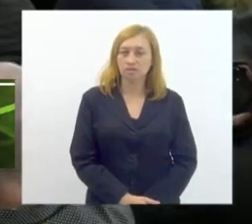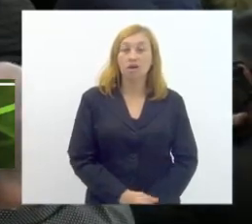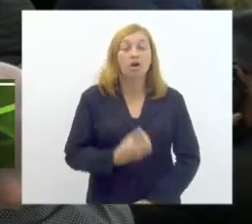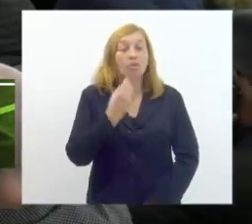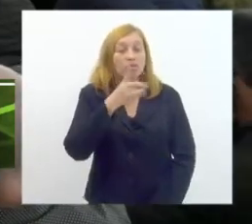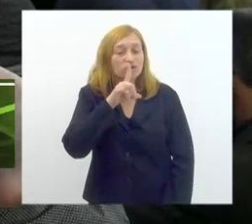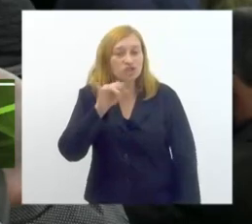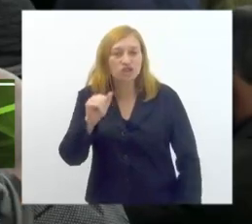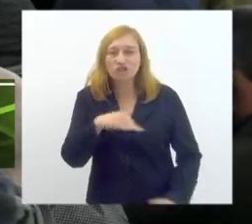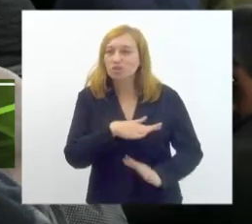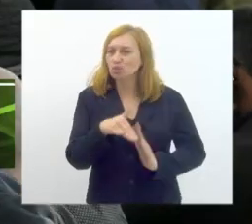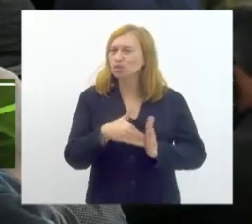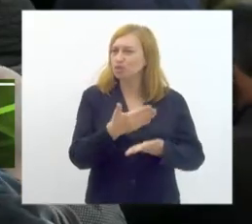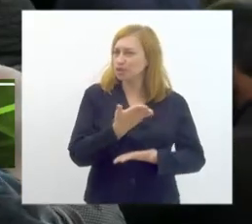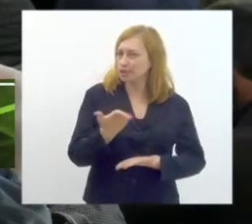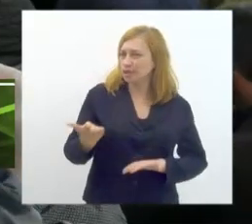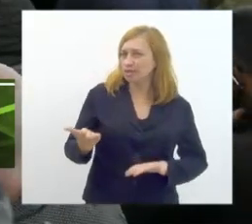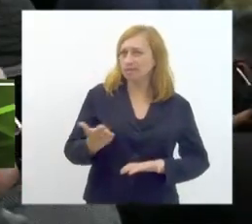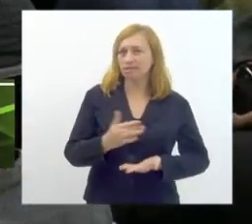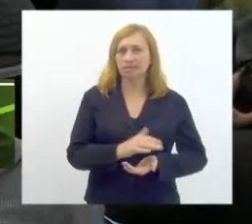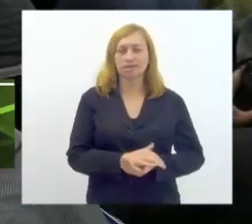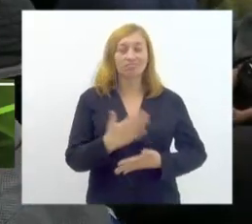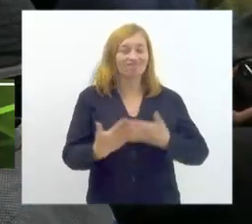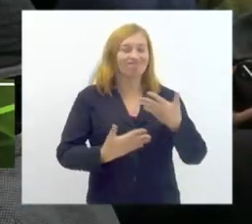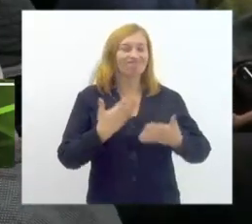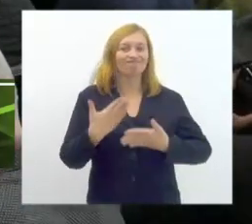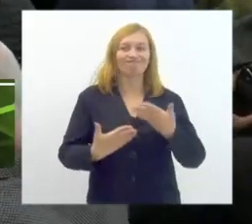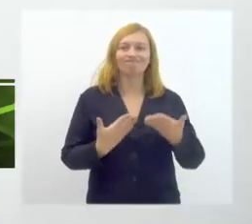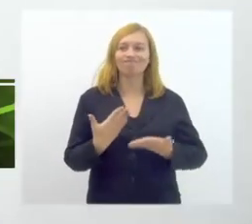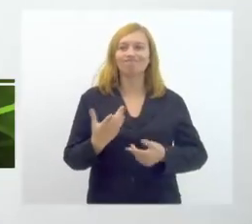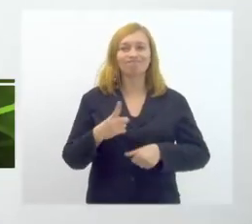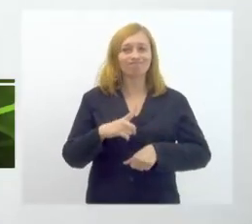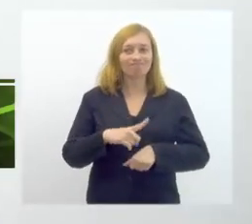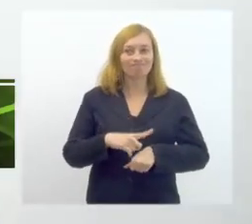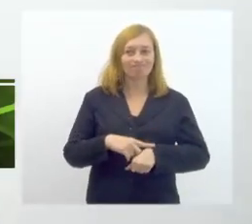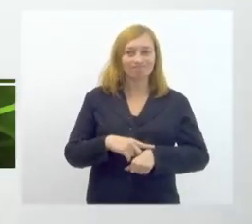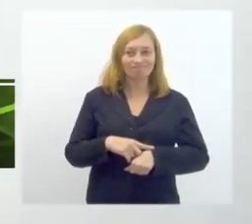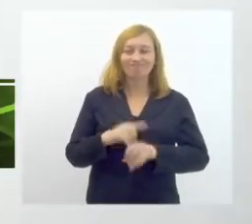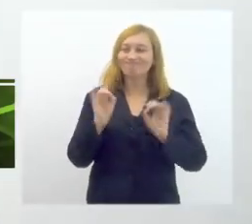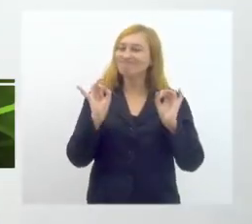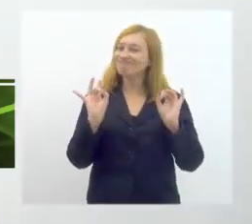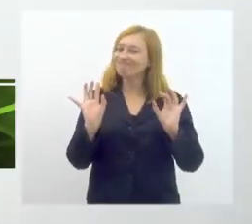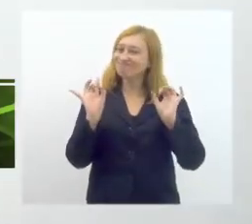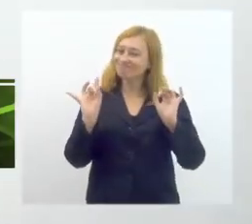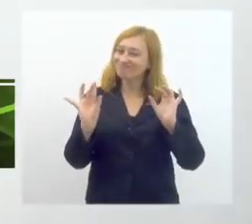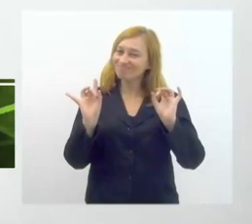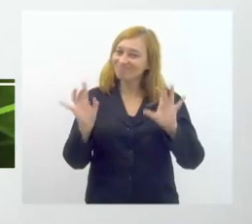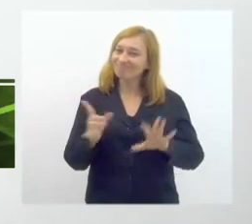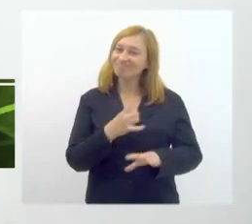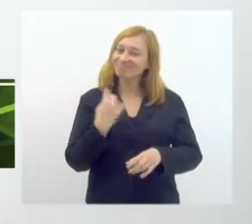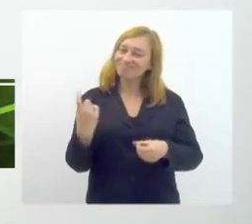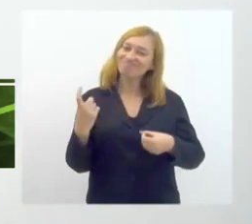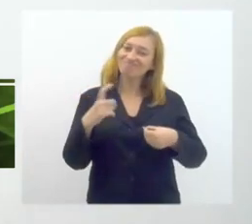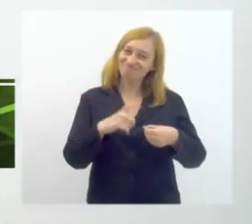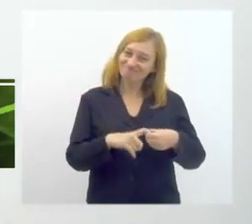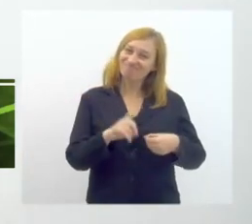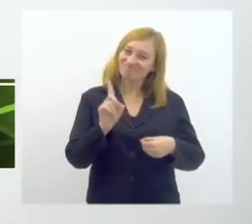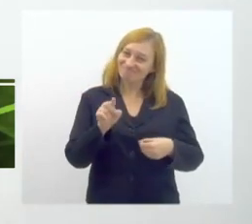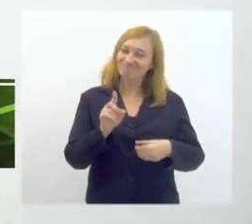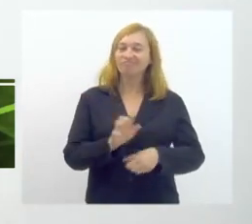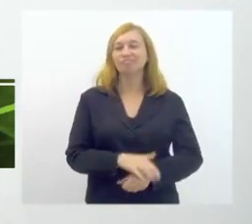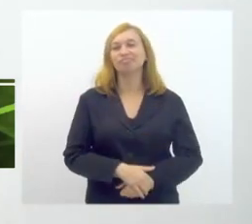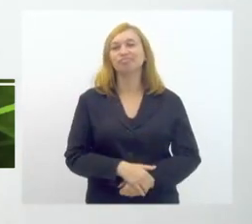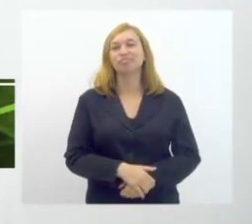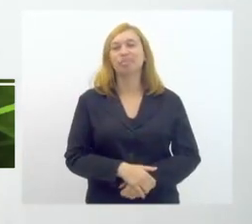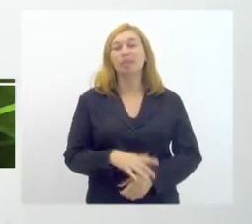Bom dia a todas e todos. Uma grande satisfação estar nesse momento aqui, um momento tão especial para os nossos consórcios, né? E